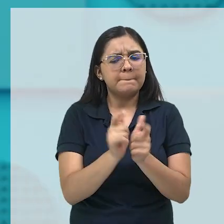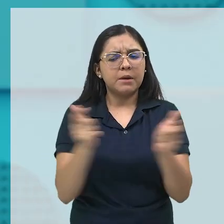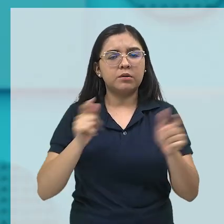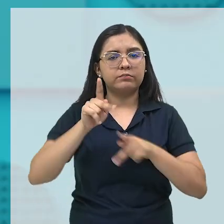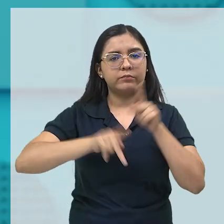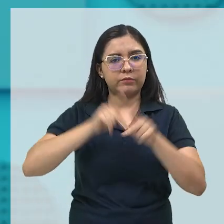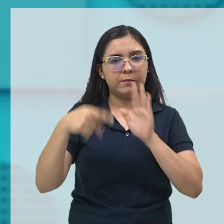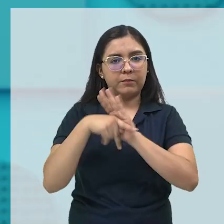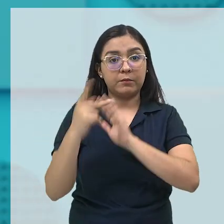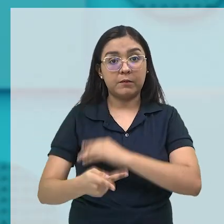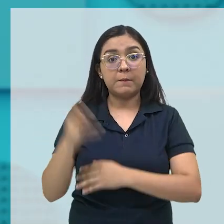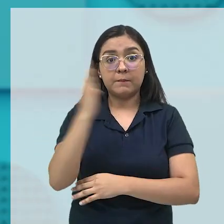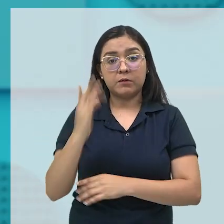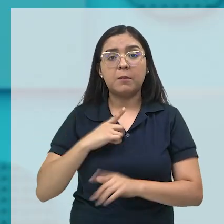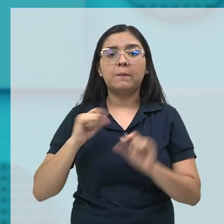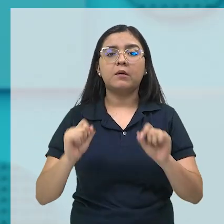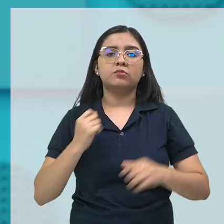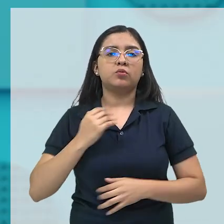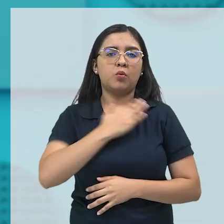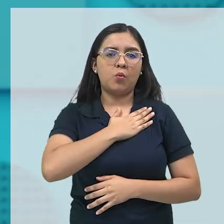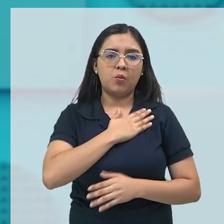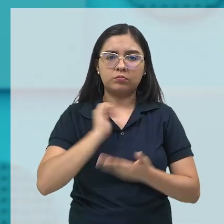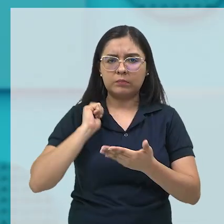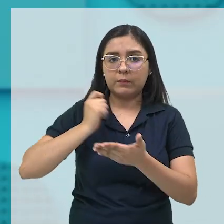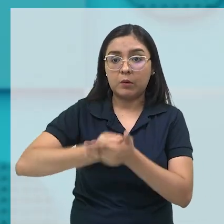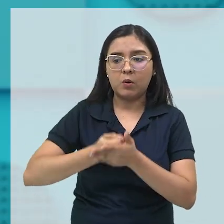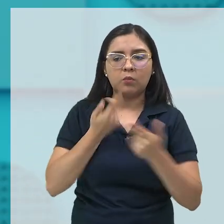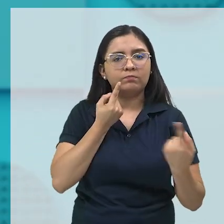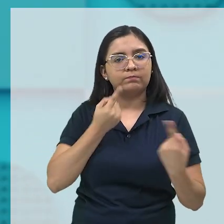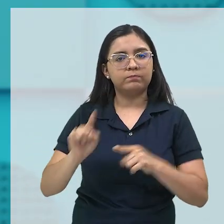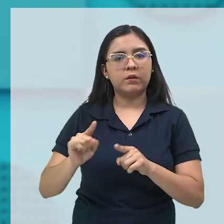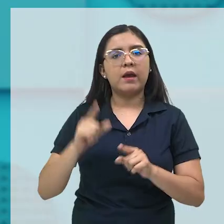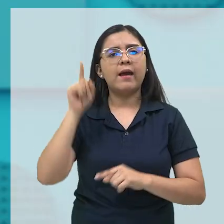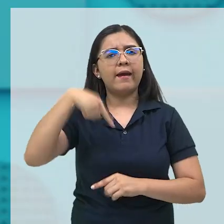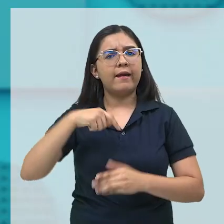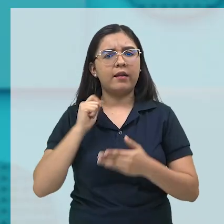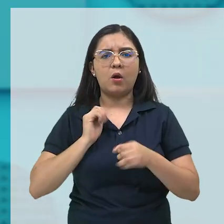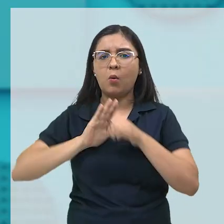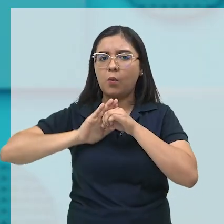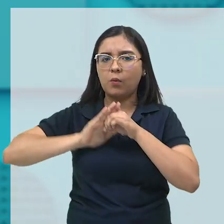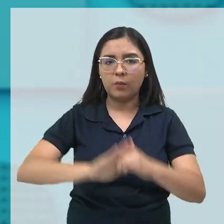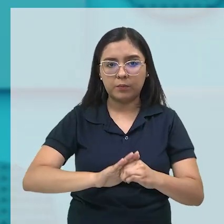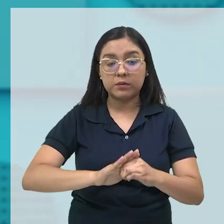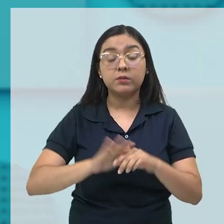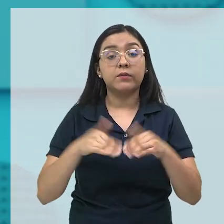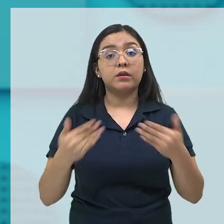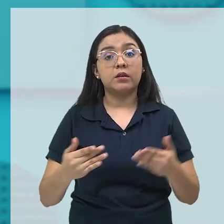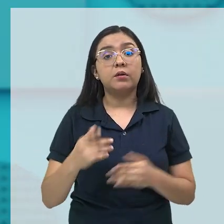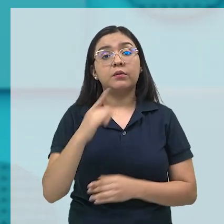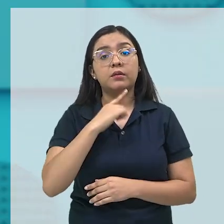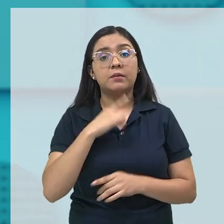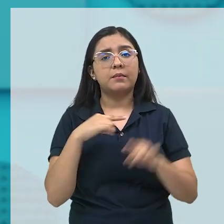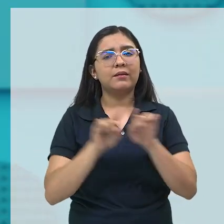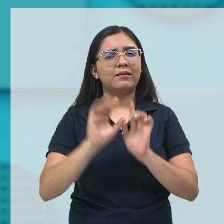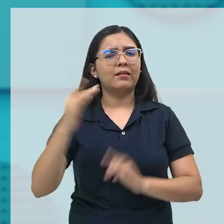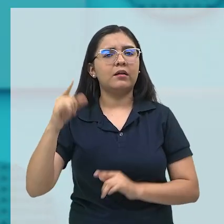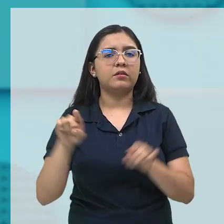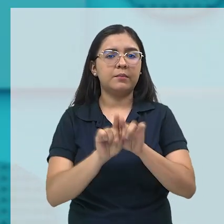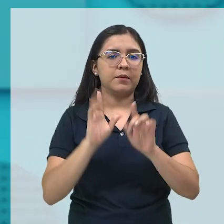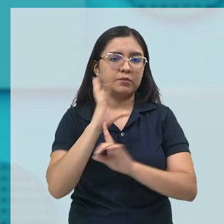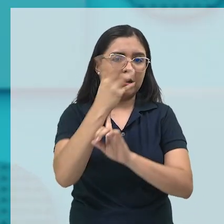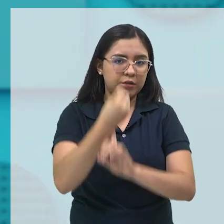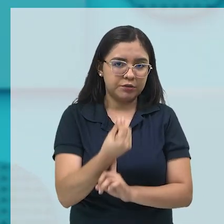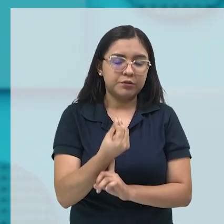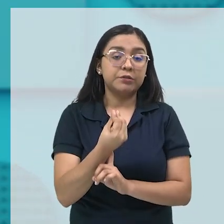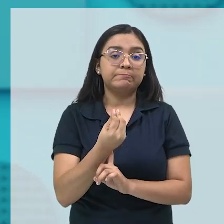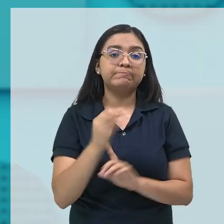da população brasileira com o regime militar nesse momento, que era extremamente opressivo. Entre eles, claro, os